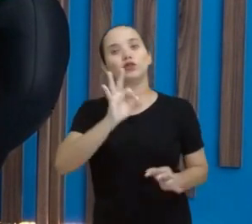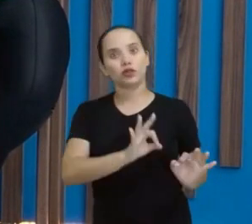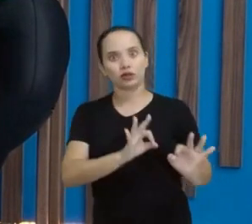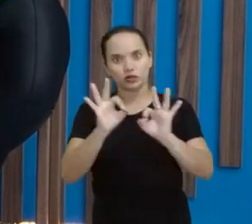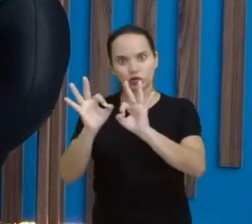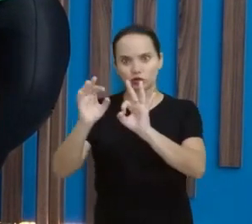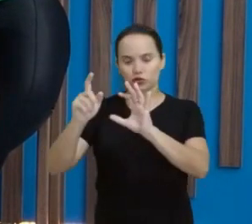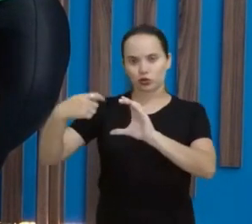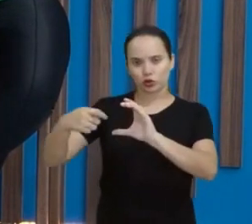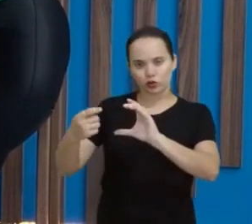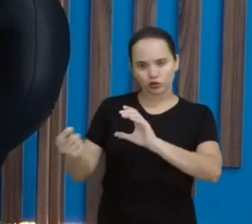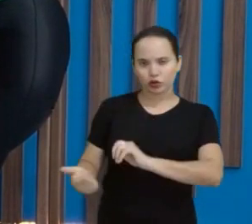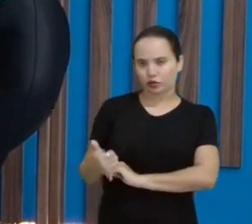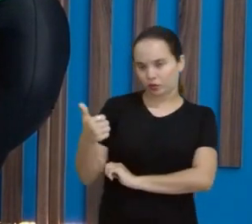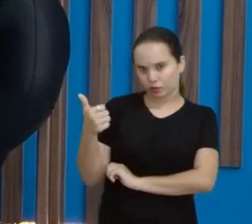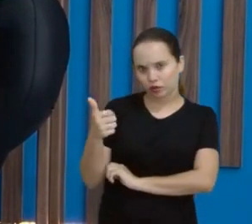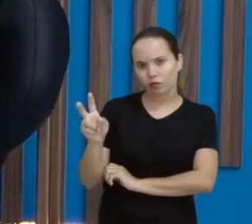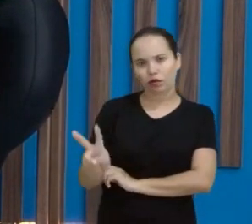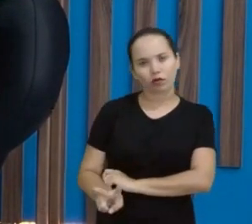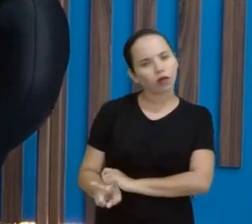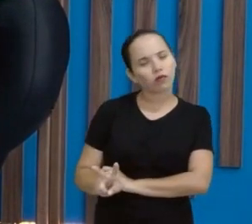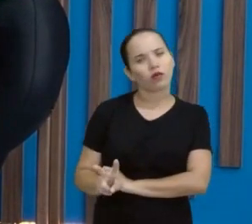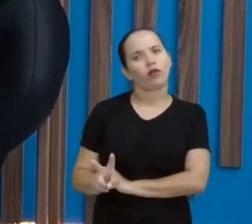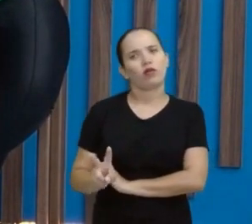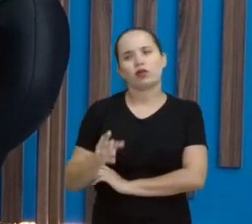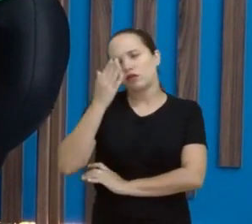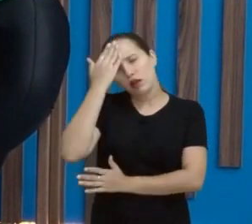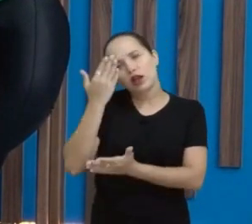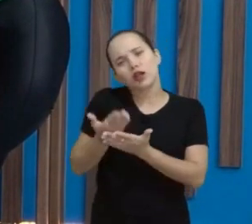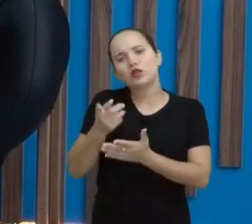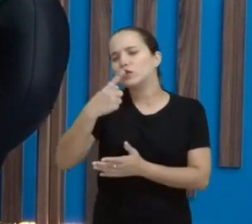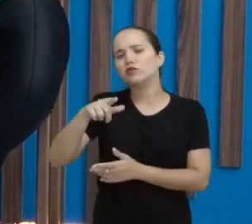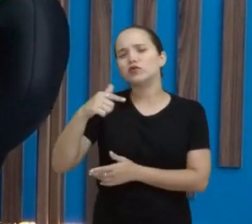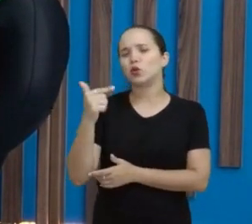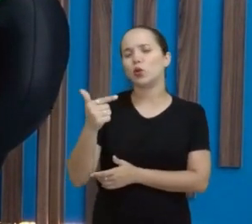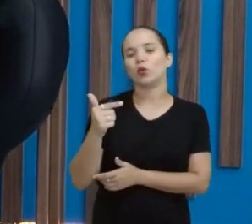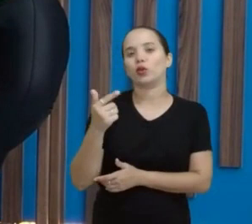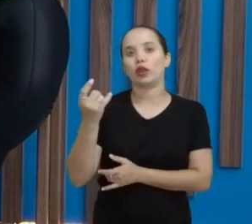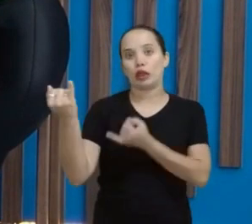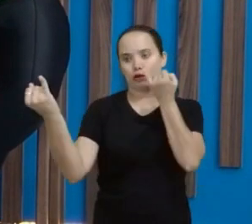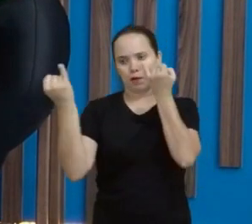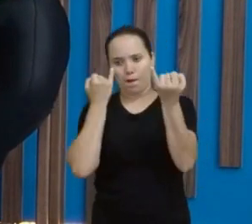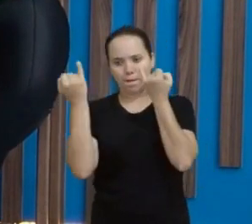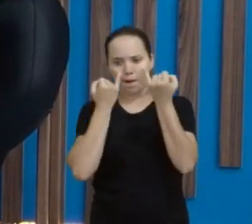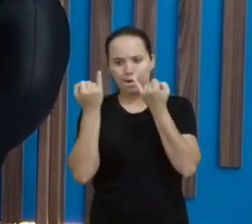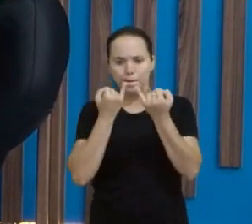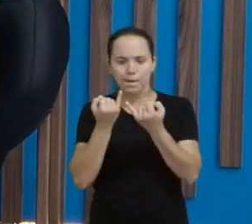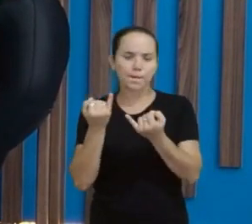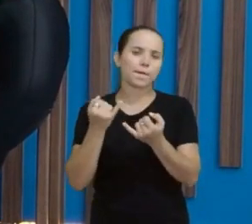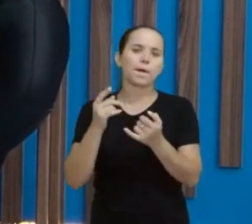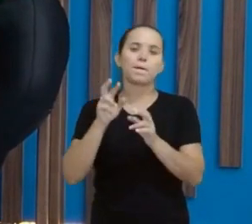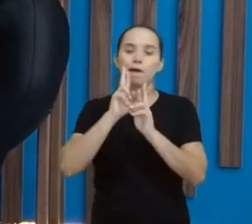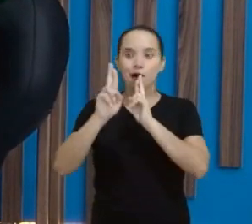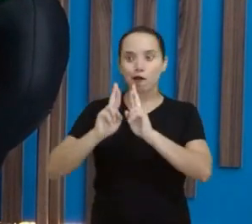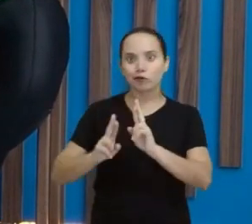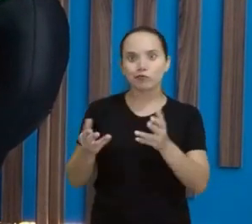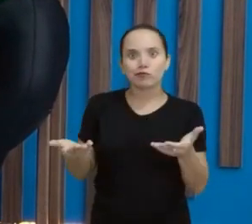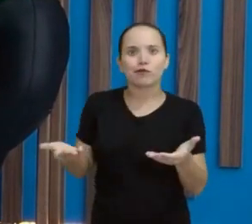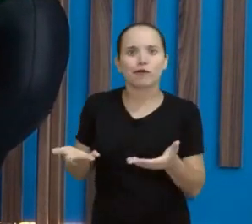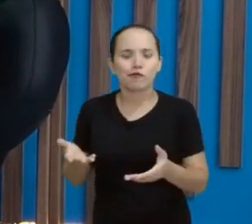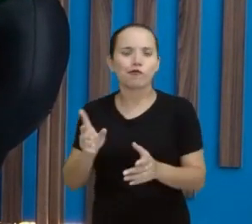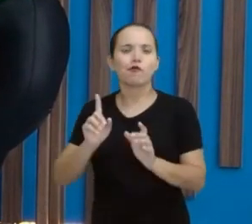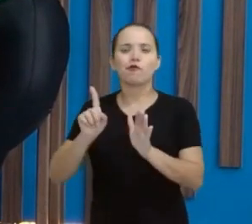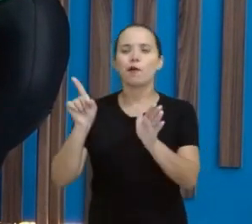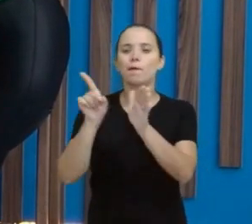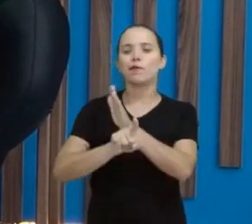primeira vez, talvez não tivesse bagagem ainda para responder a pergunta que Tiago faz por último, que é: qual é o nosso papel